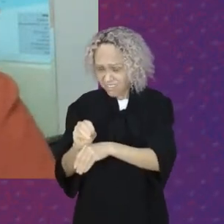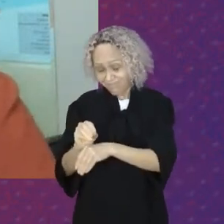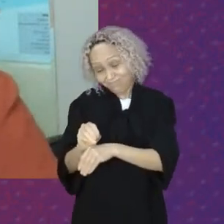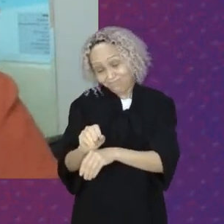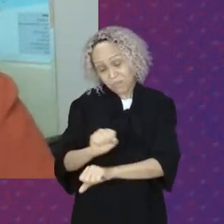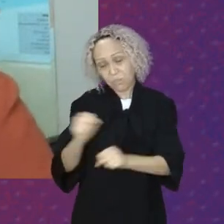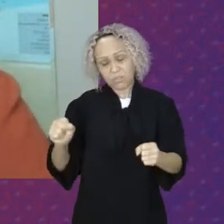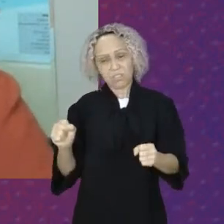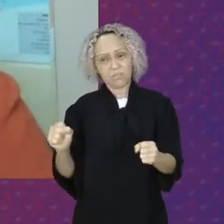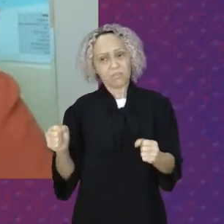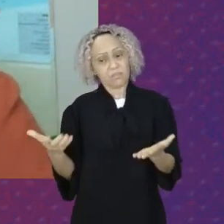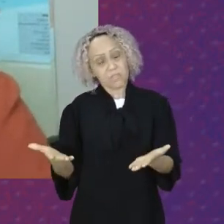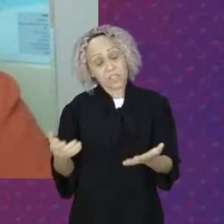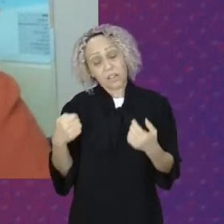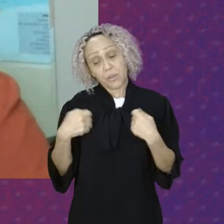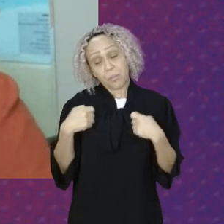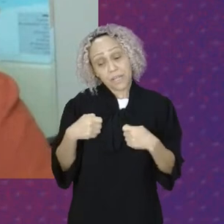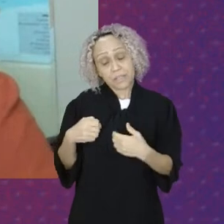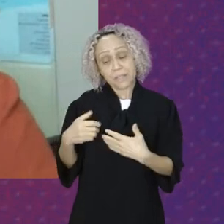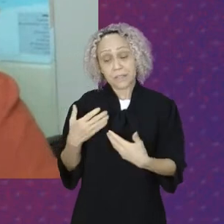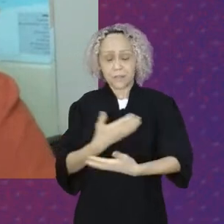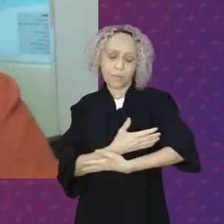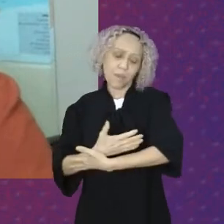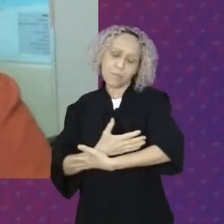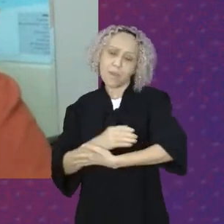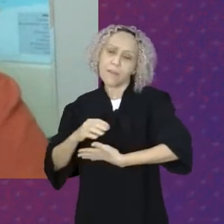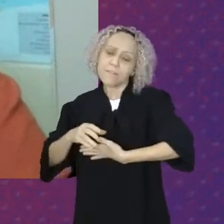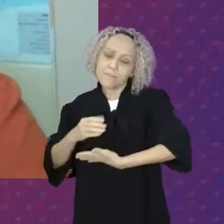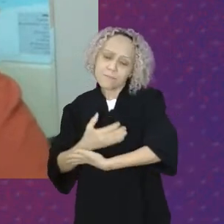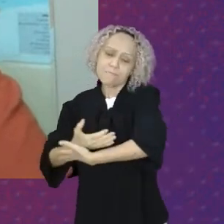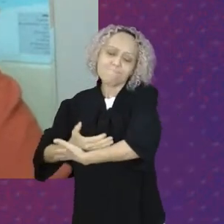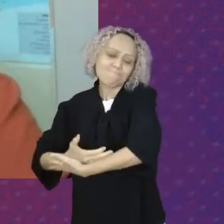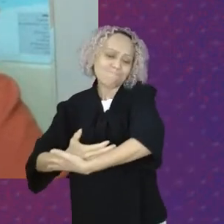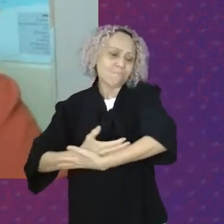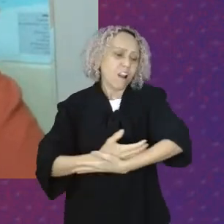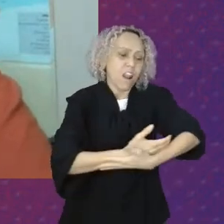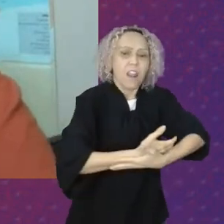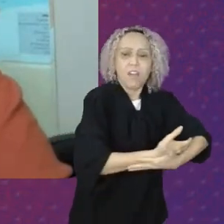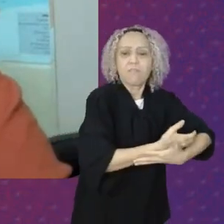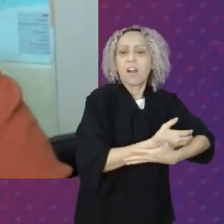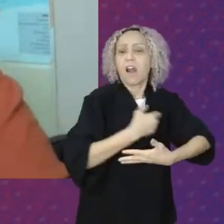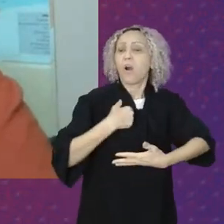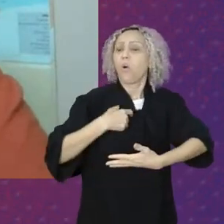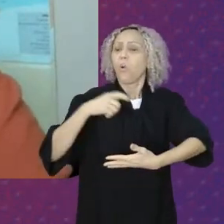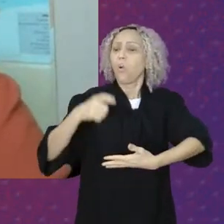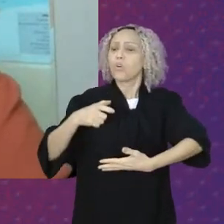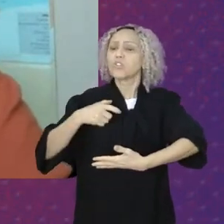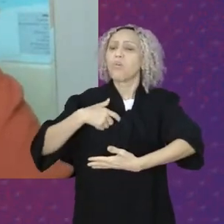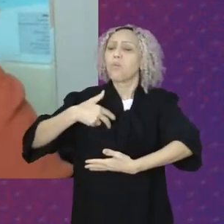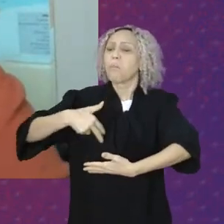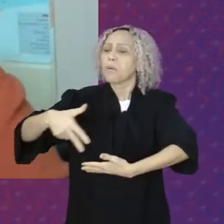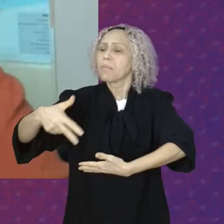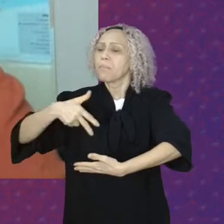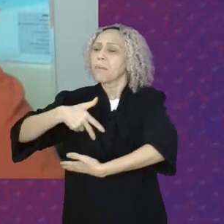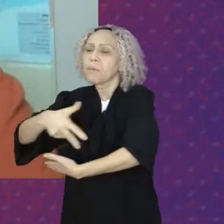direcionadas para nós mulheres. E que, como é uma obrigação a mulher ser mãe e cuidar e dar conta de